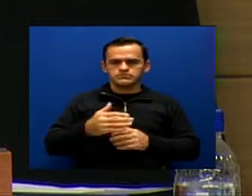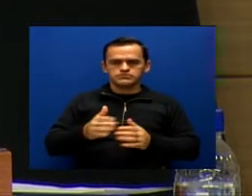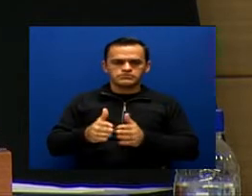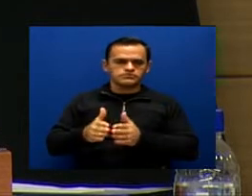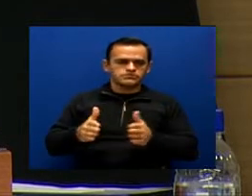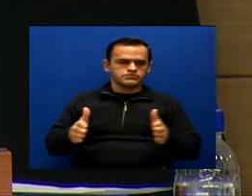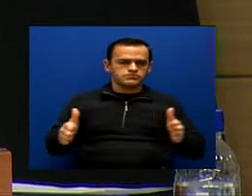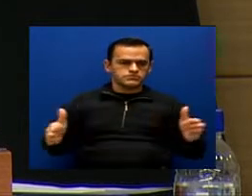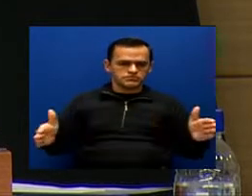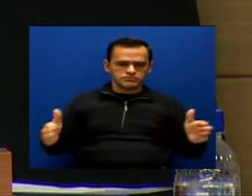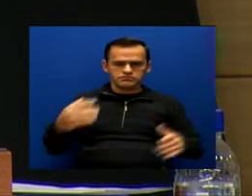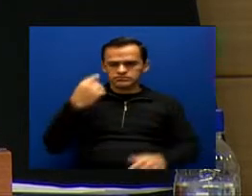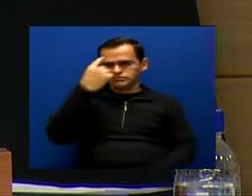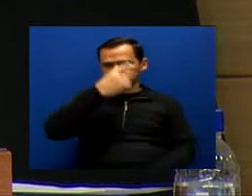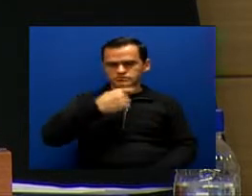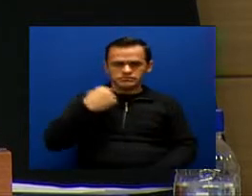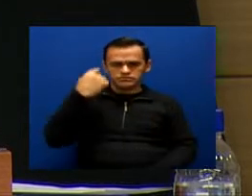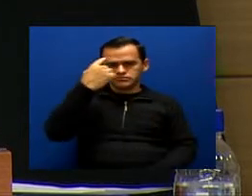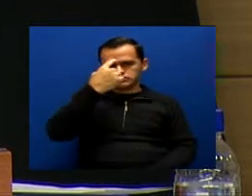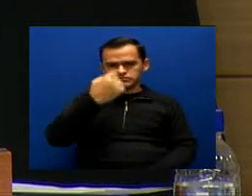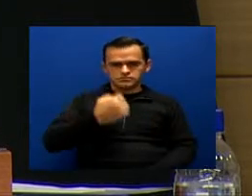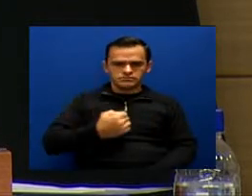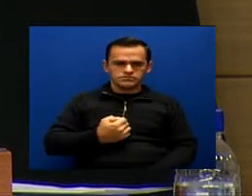prorrogação dos nossos trabalhos em uma hora.